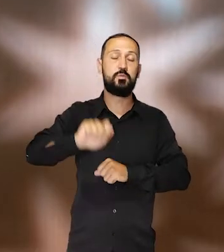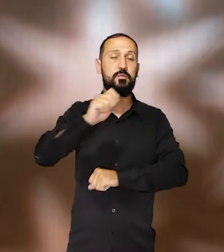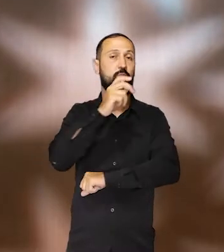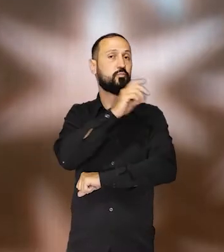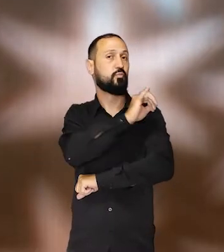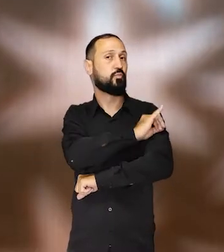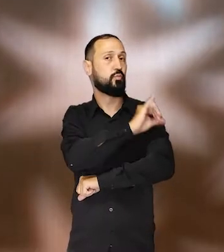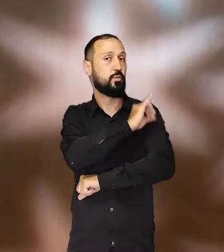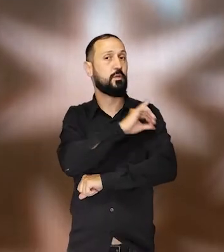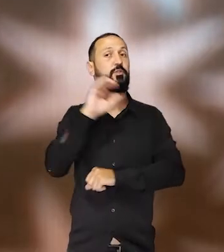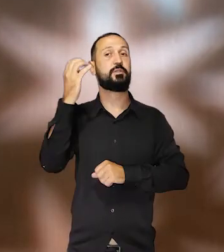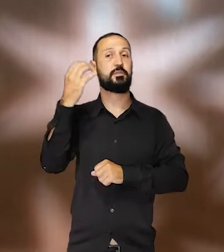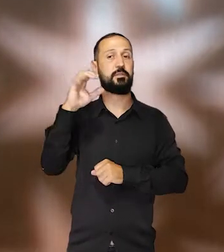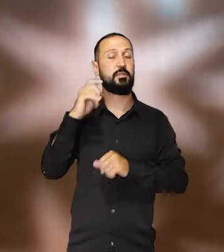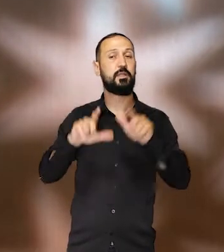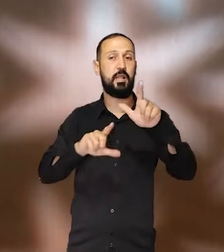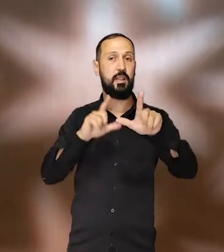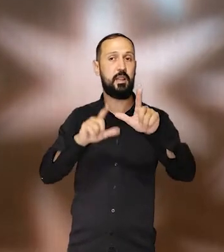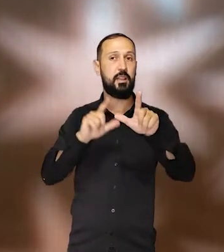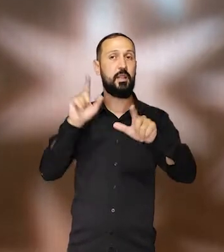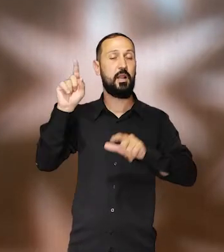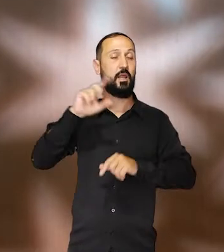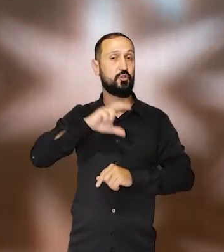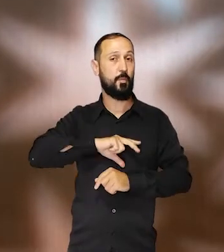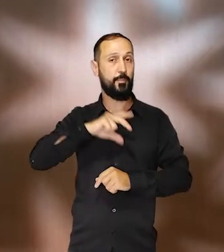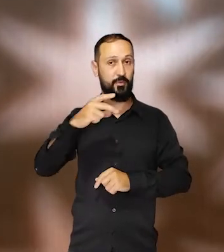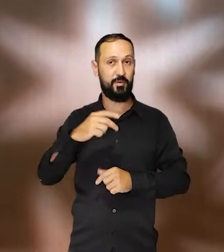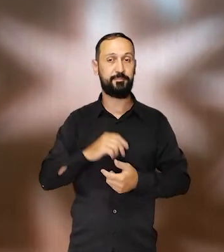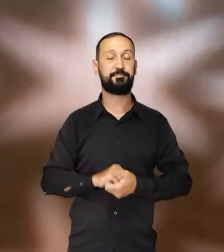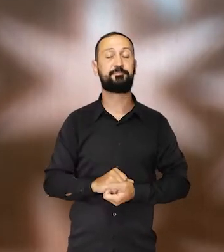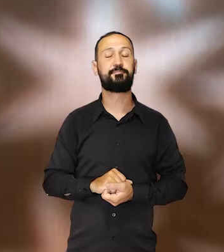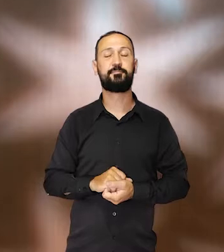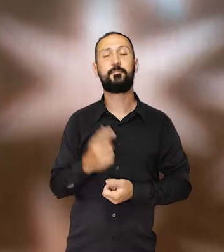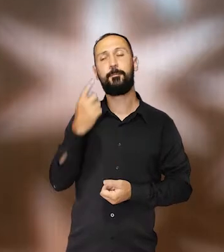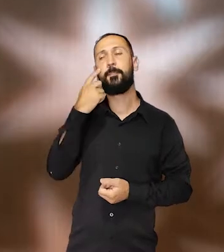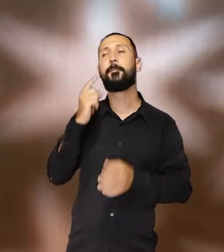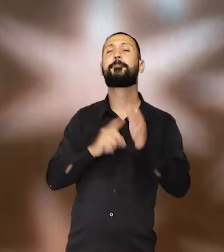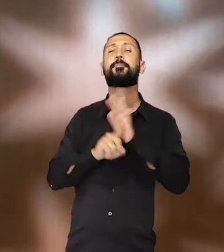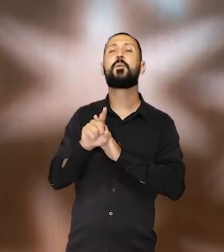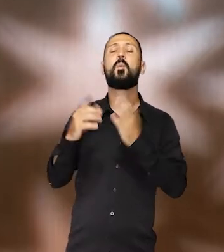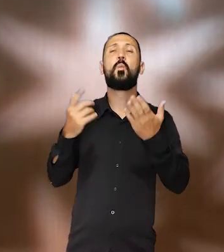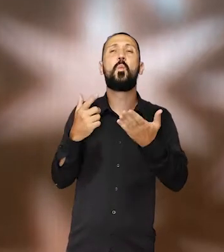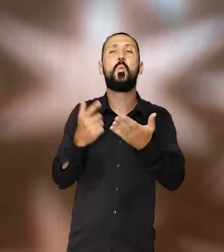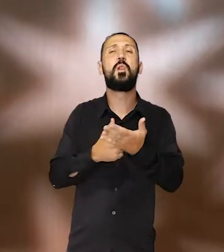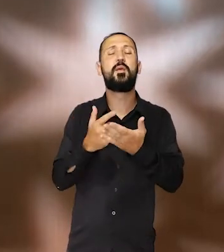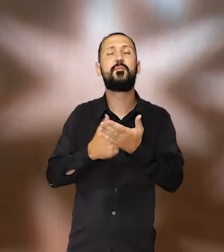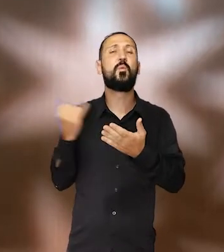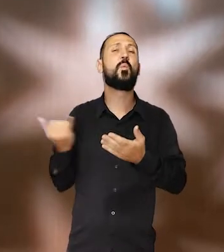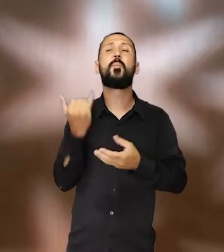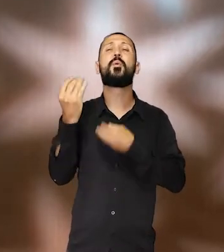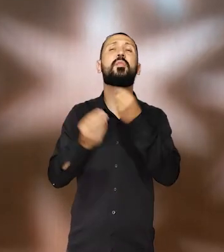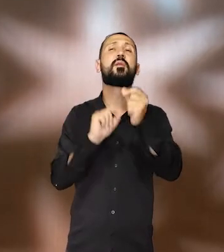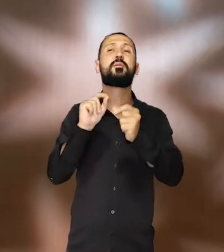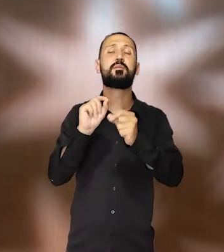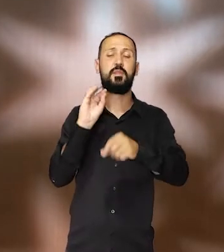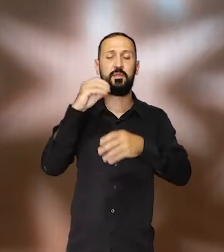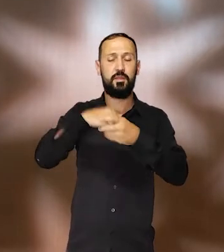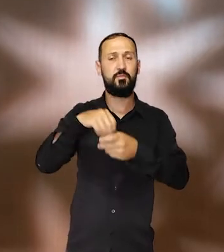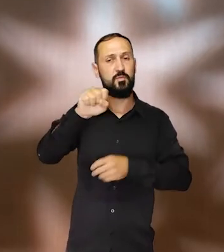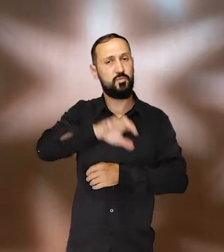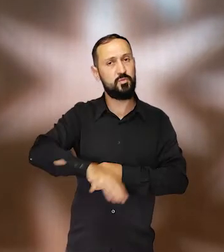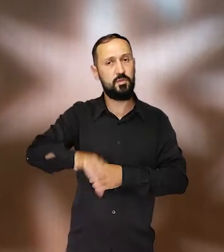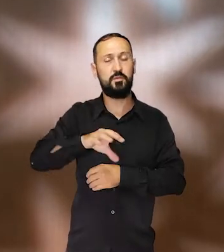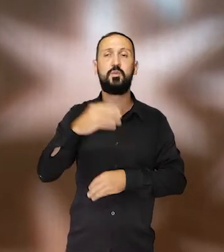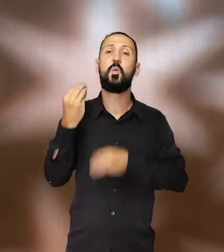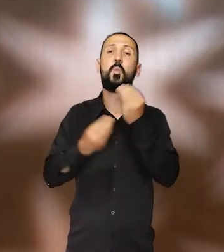Rio de Janeiro, e da Academia de Ciências e Letras de Lisboa, em Portugal. Raquel, qual que é a importância do livro e da